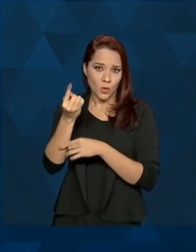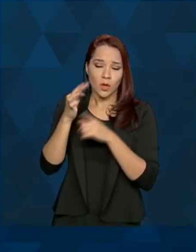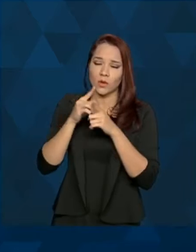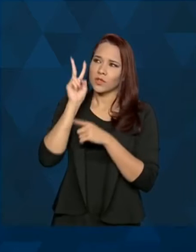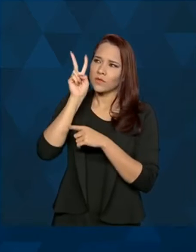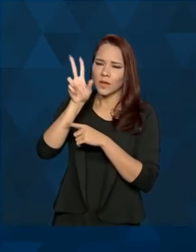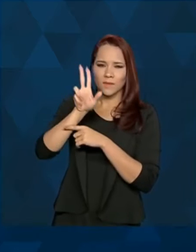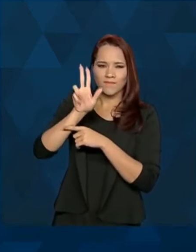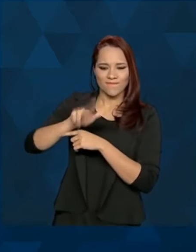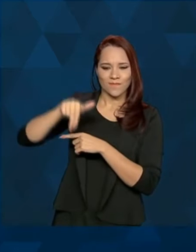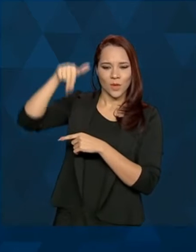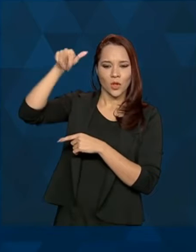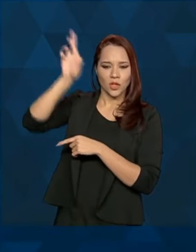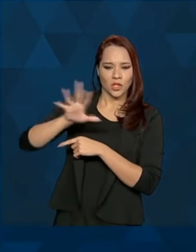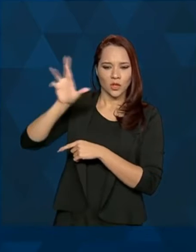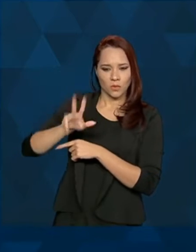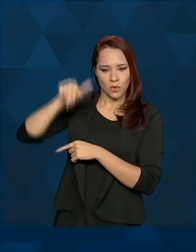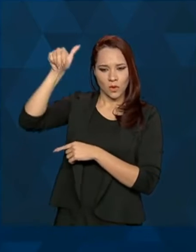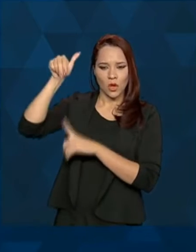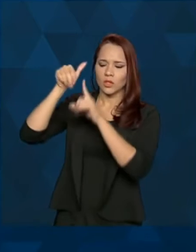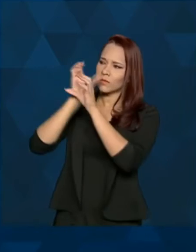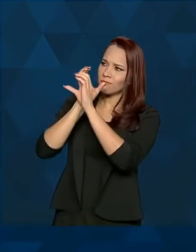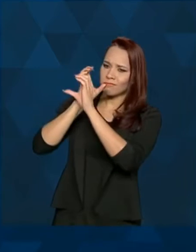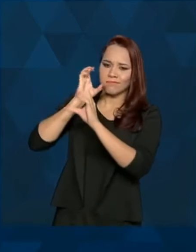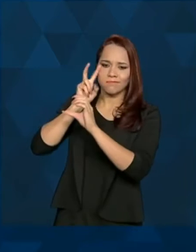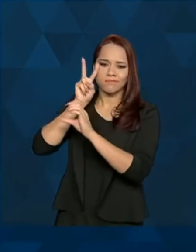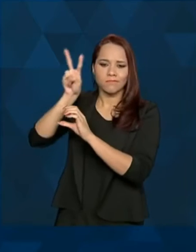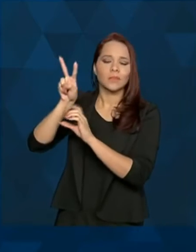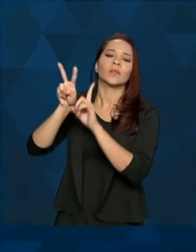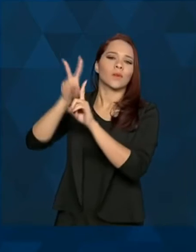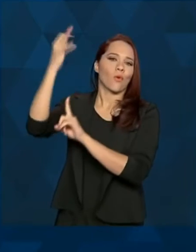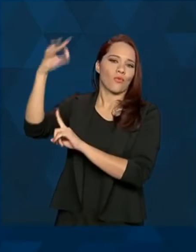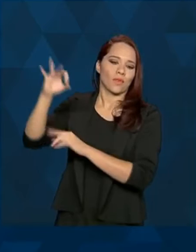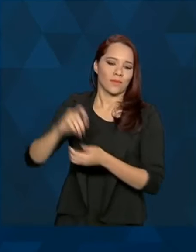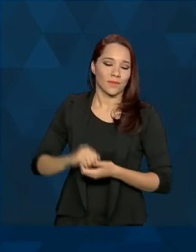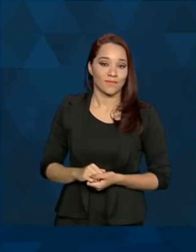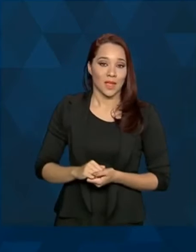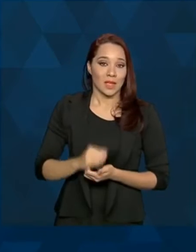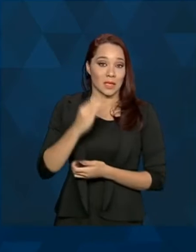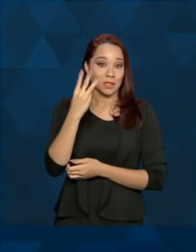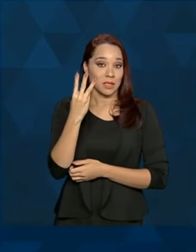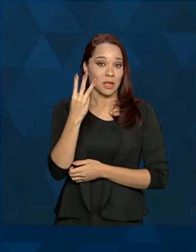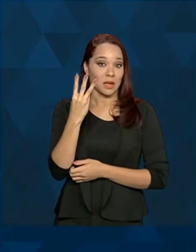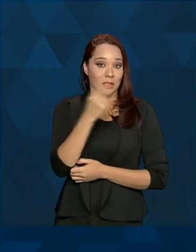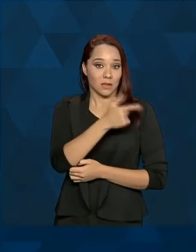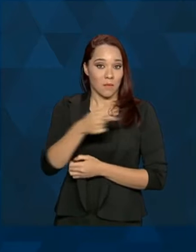região norte, a gente verifica que isso também se confirma. Você veja que nas 3 últimas